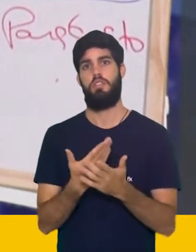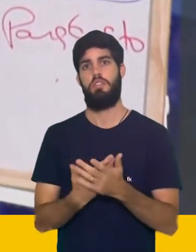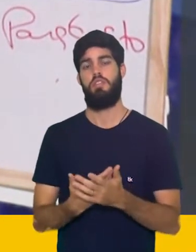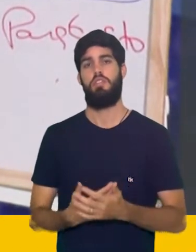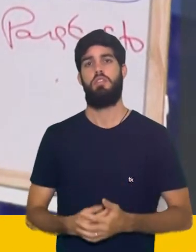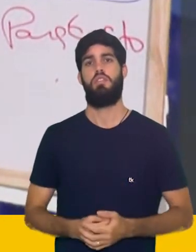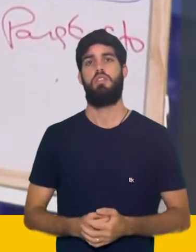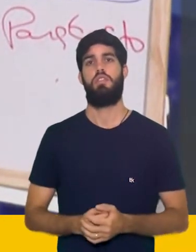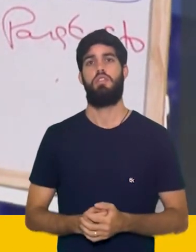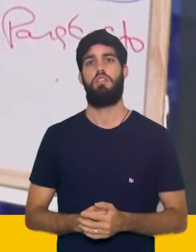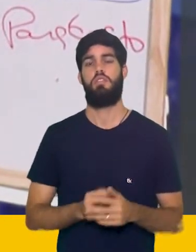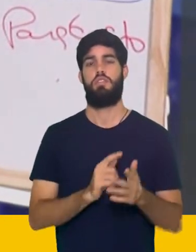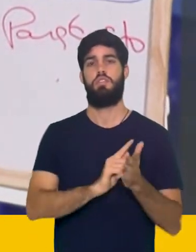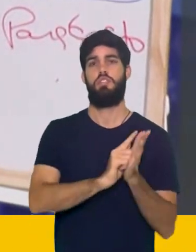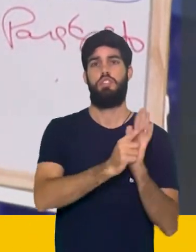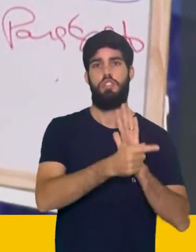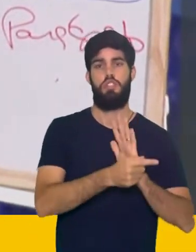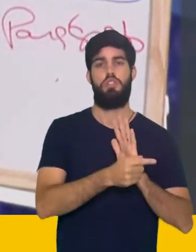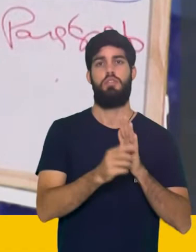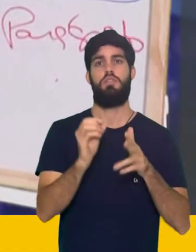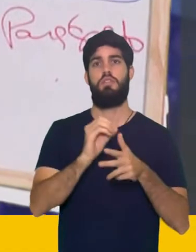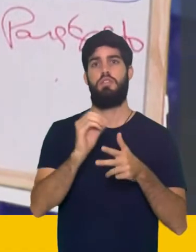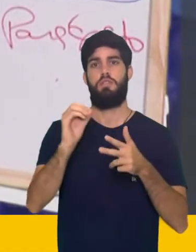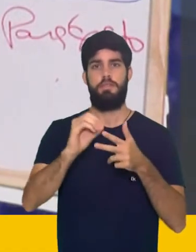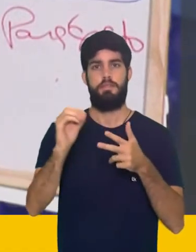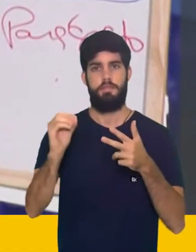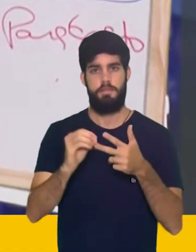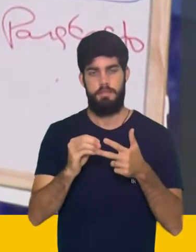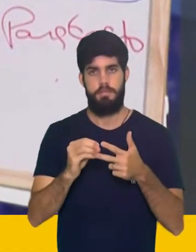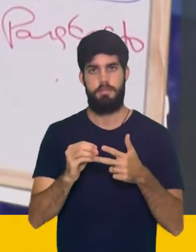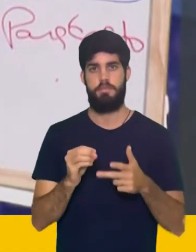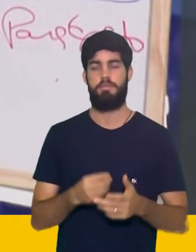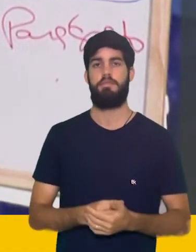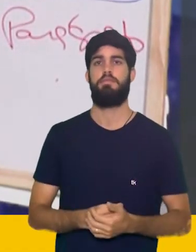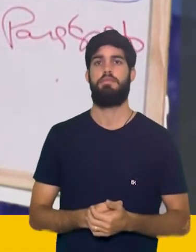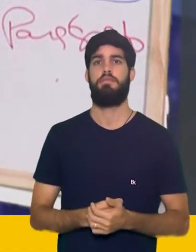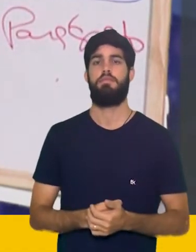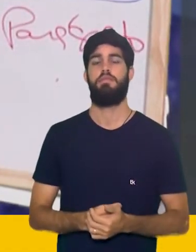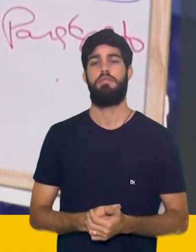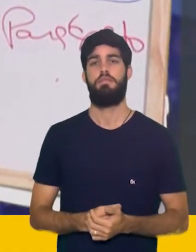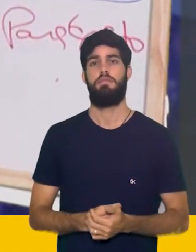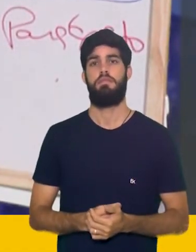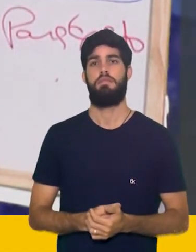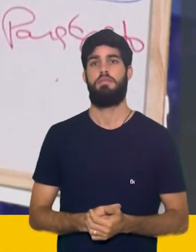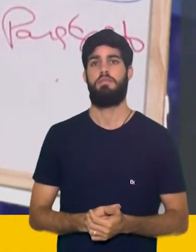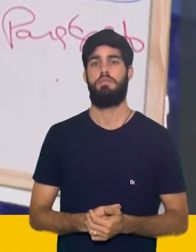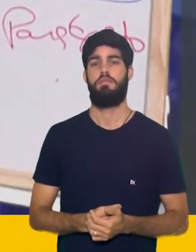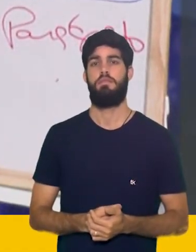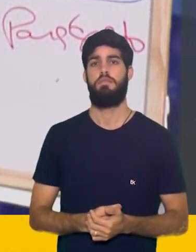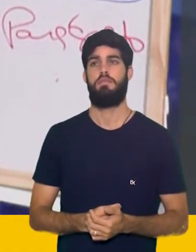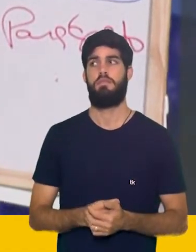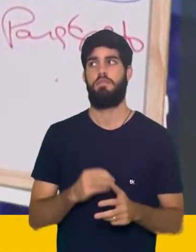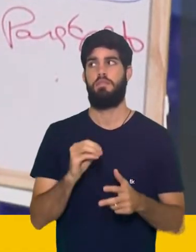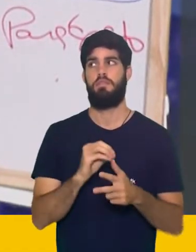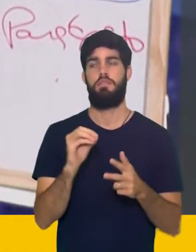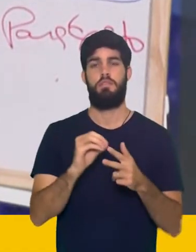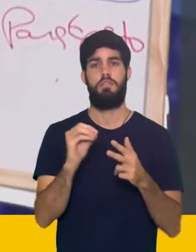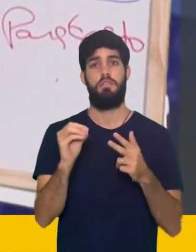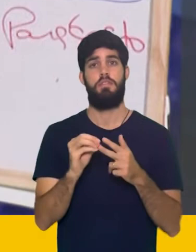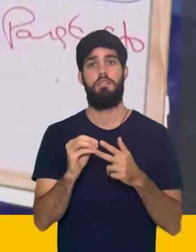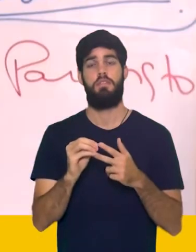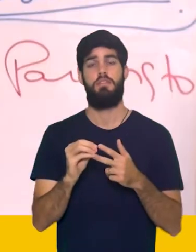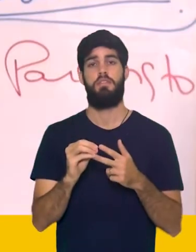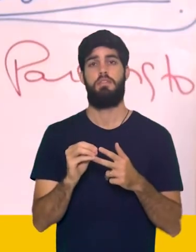aula, outro dia, gênero do Enem, bem grande aqui para vocês, Enem,